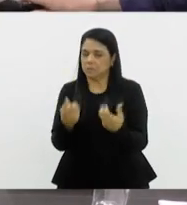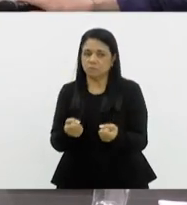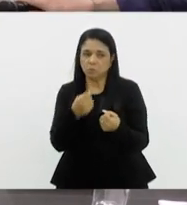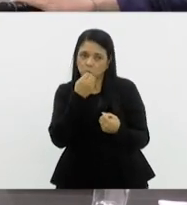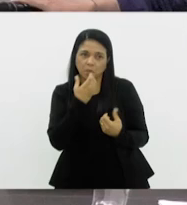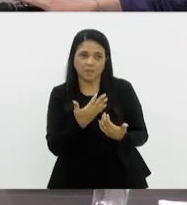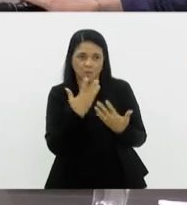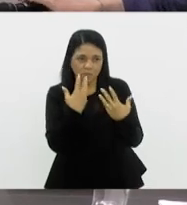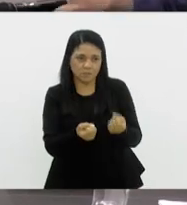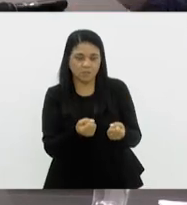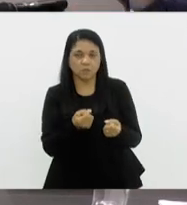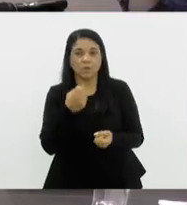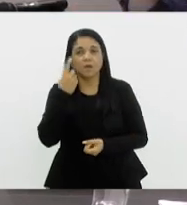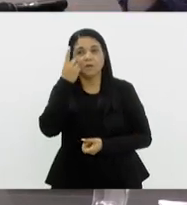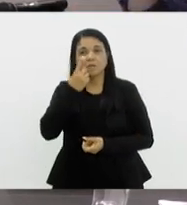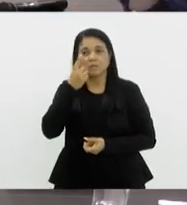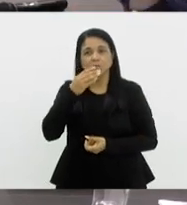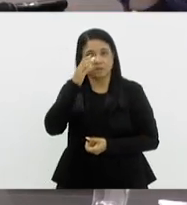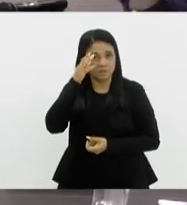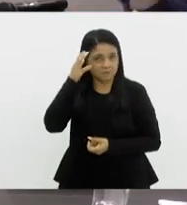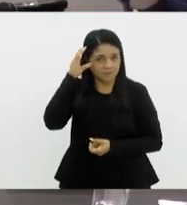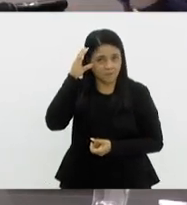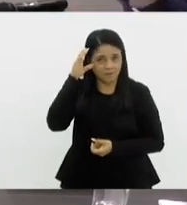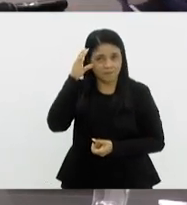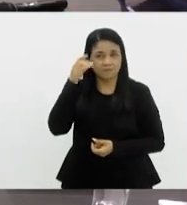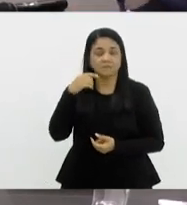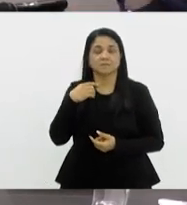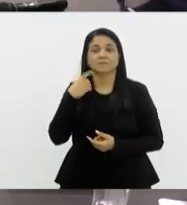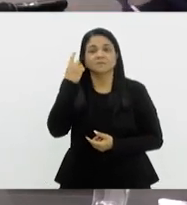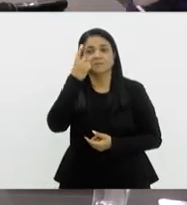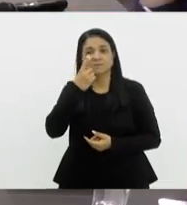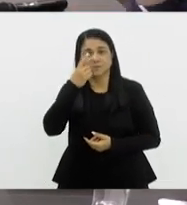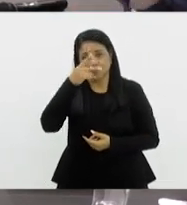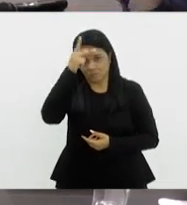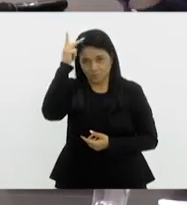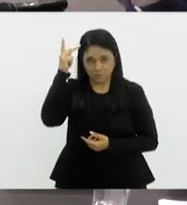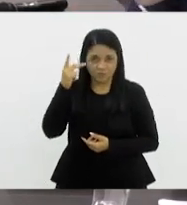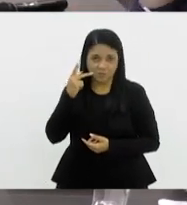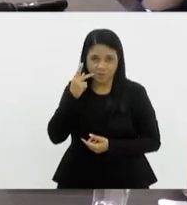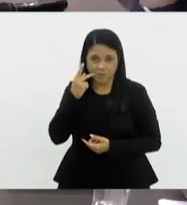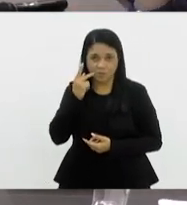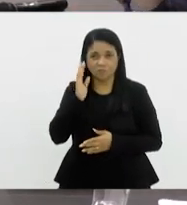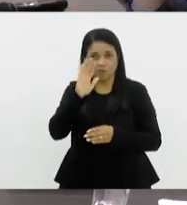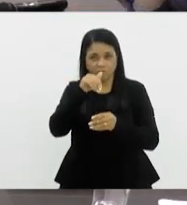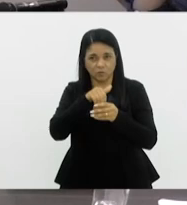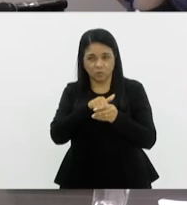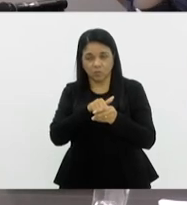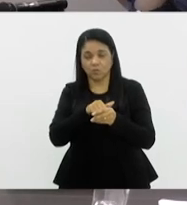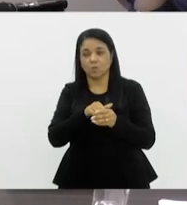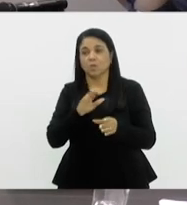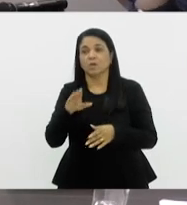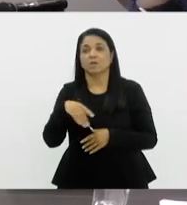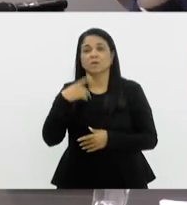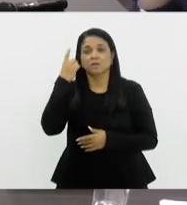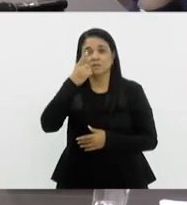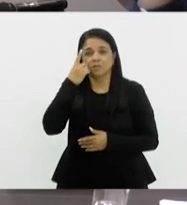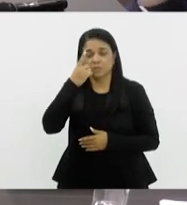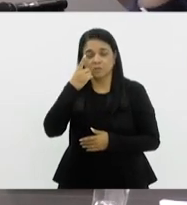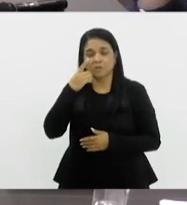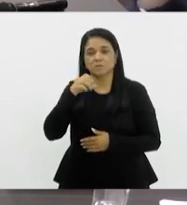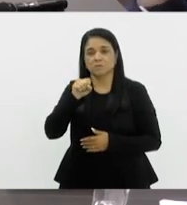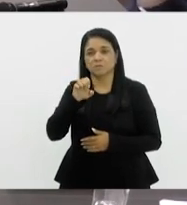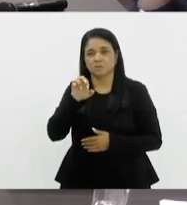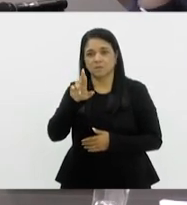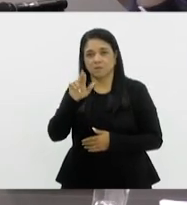Então, deputada Célia, deputado Luiz Paulo... Já votou. Deputado Serafini é o autor